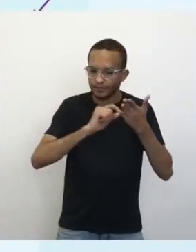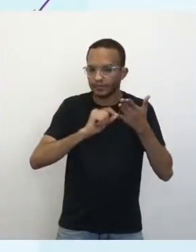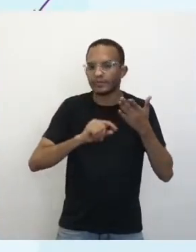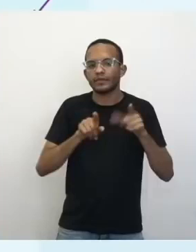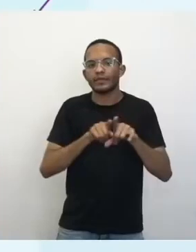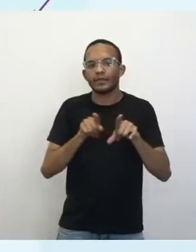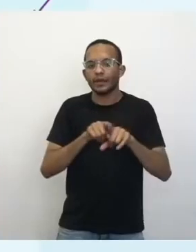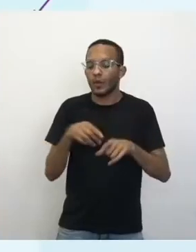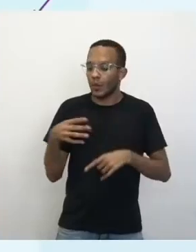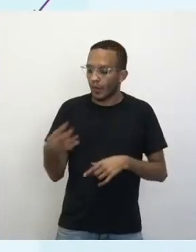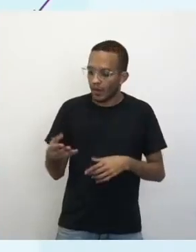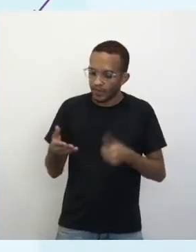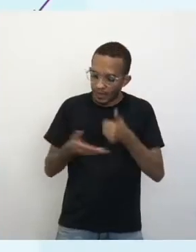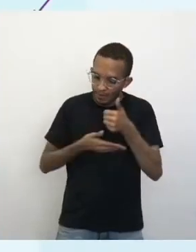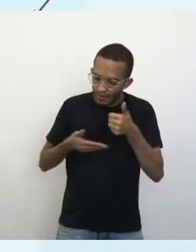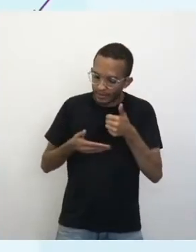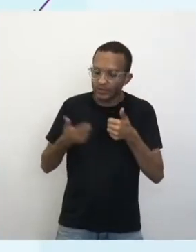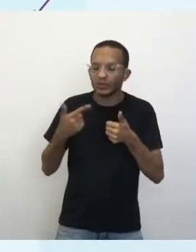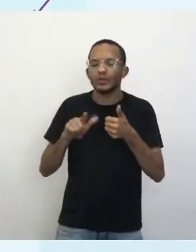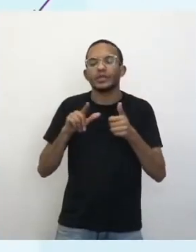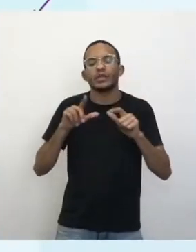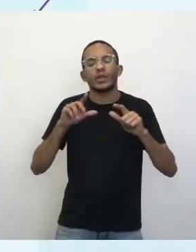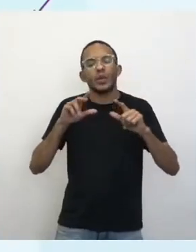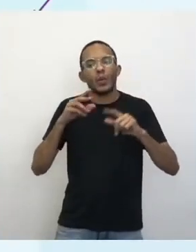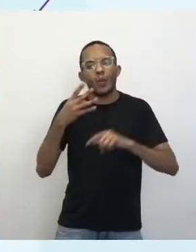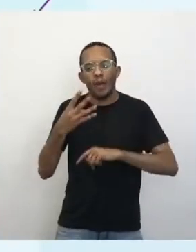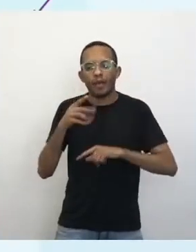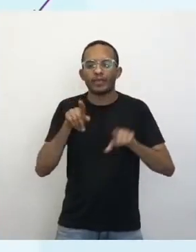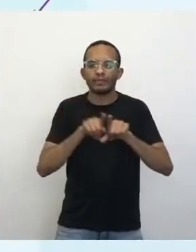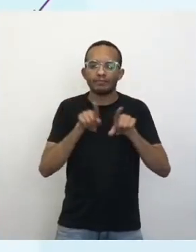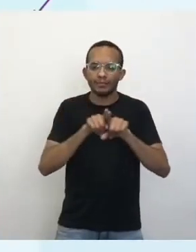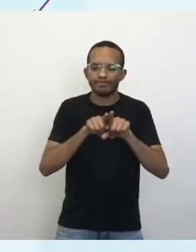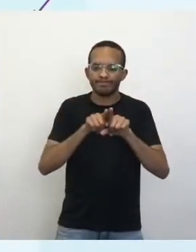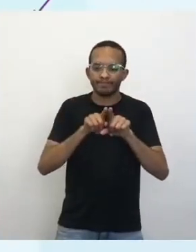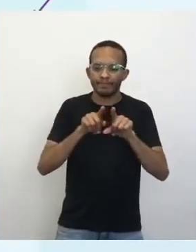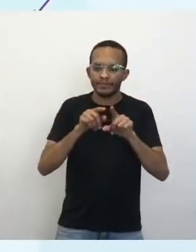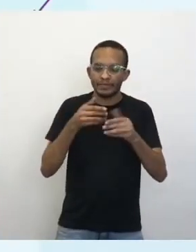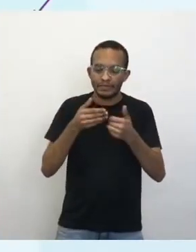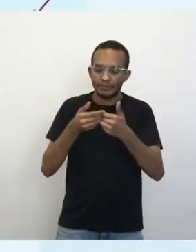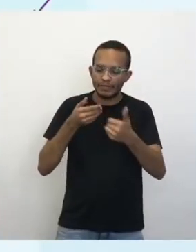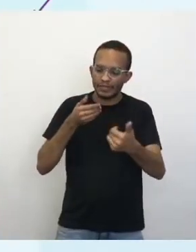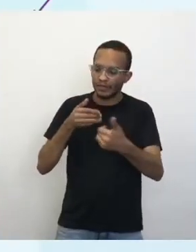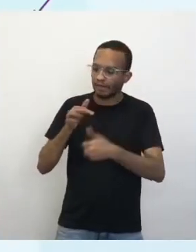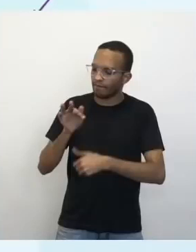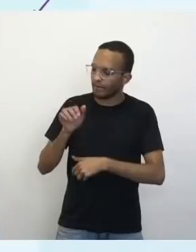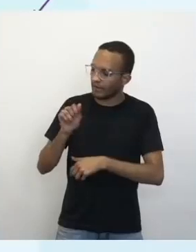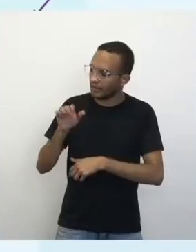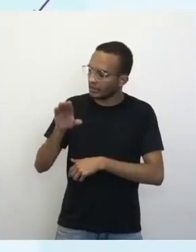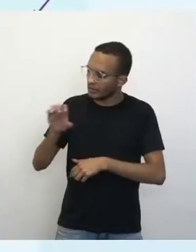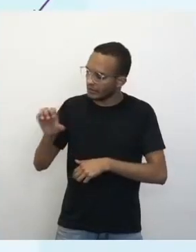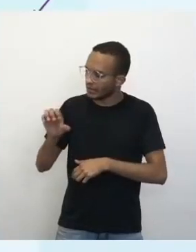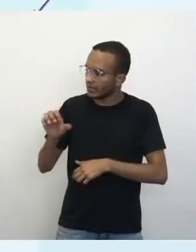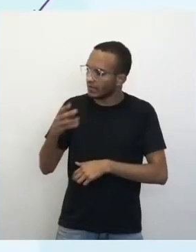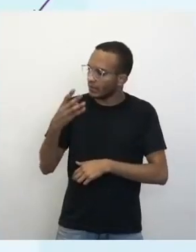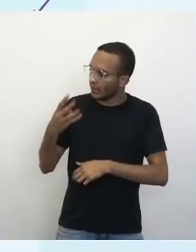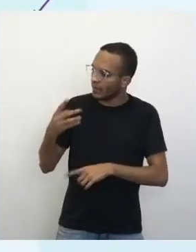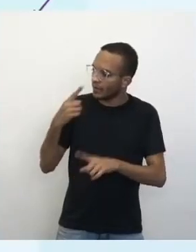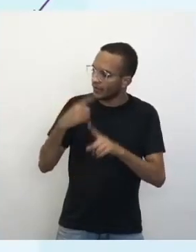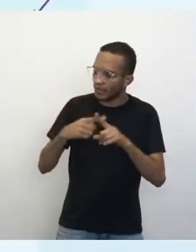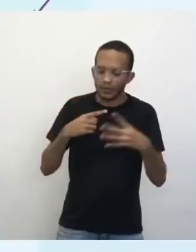na base e mais 4 separando as faces laterais. 4 mais 4,